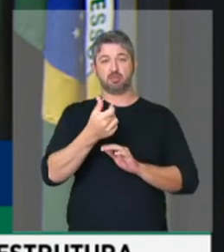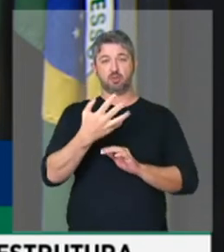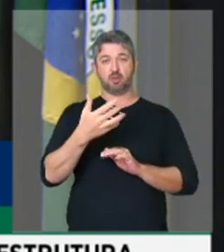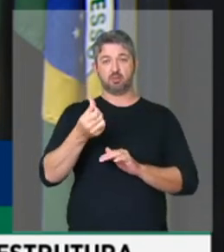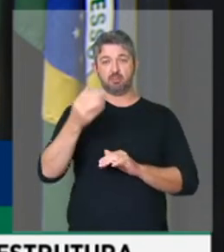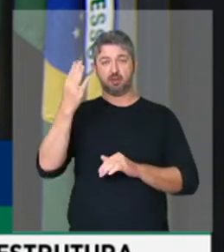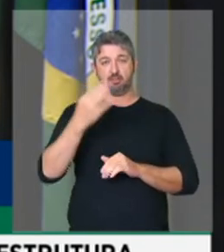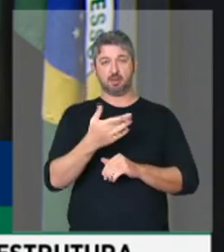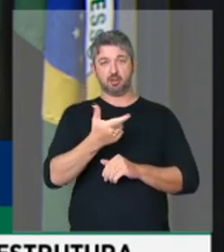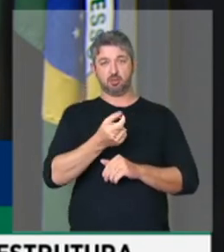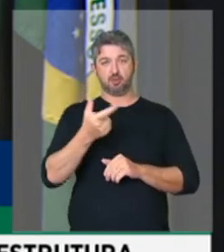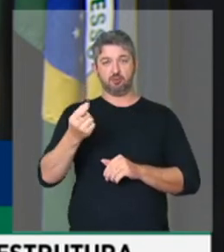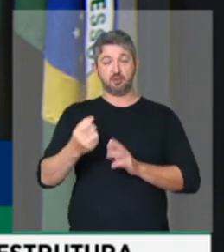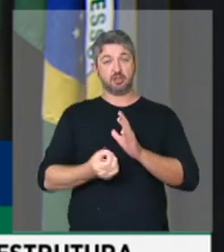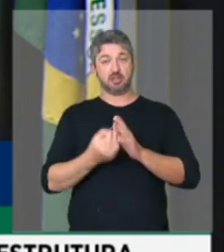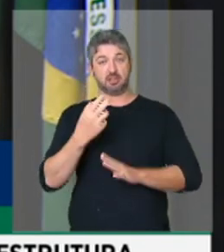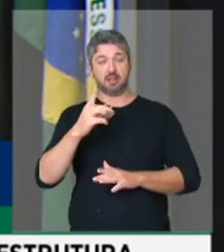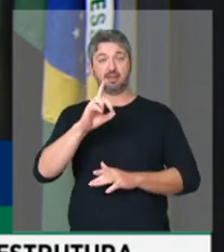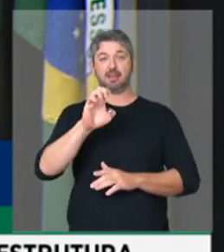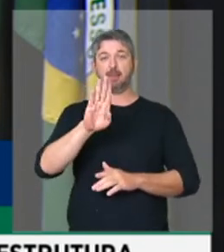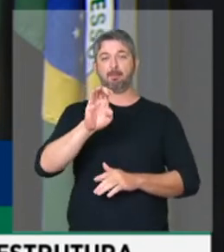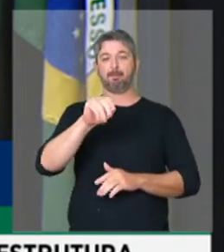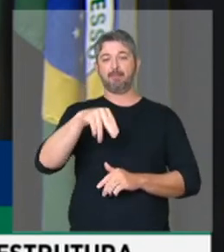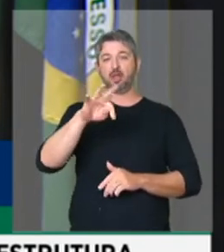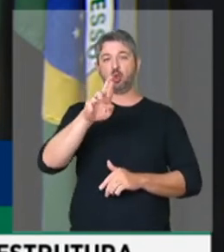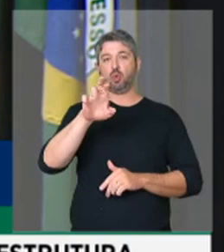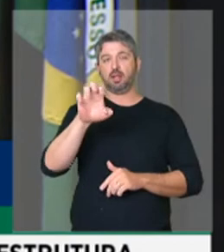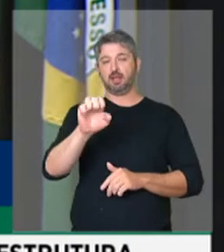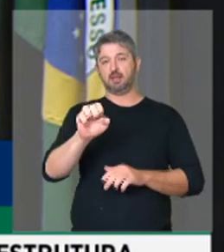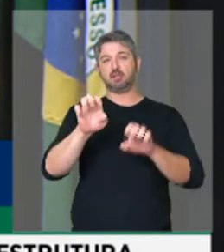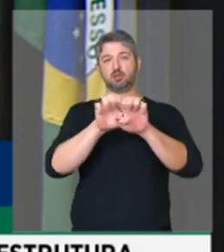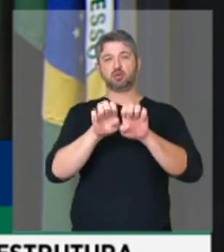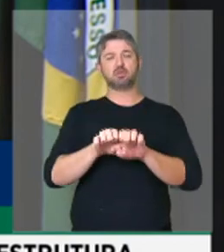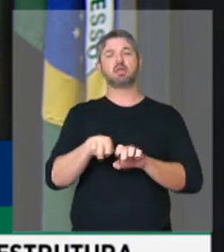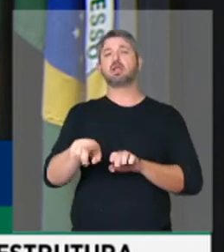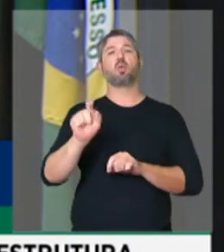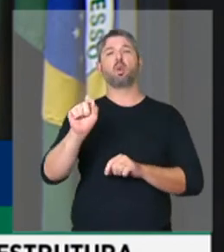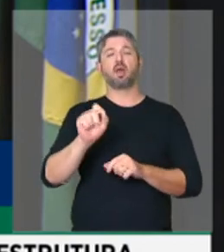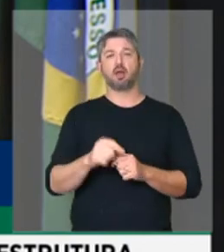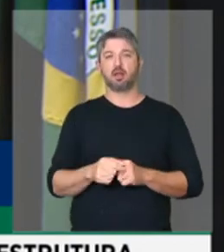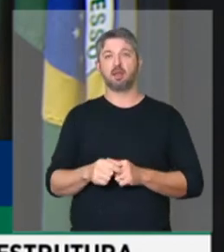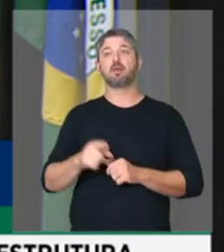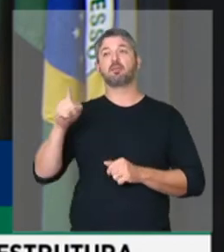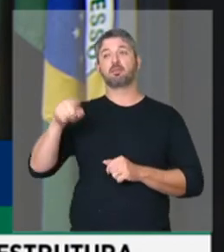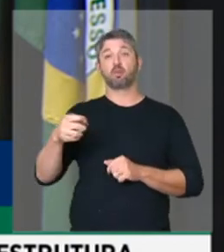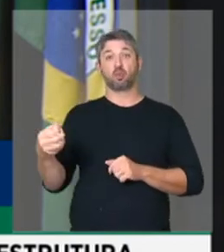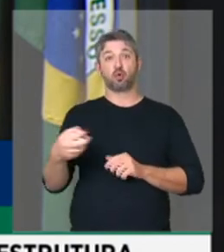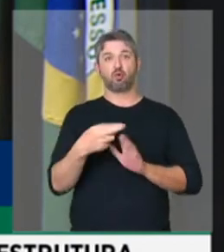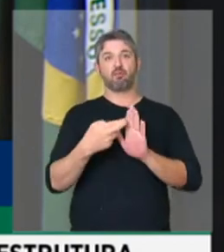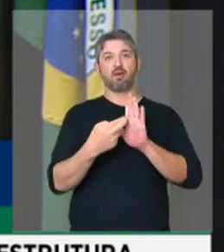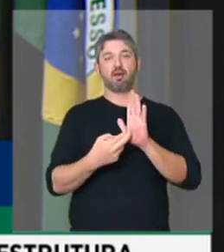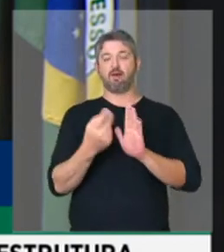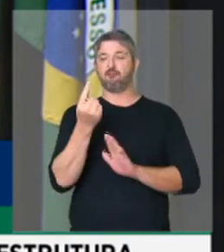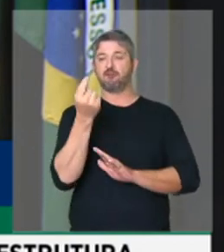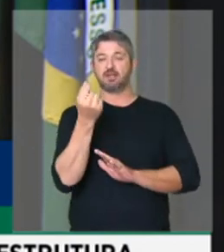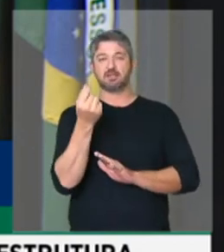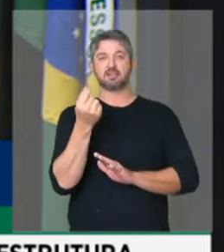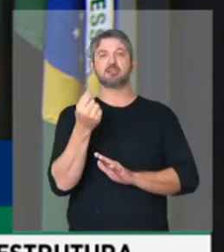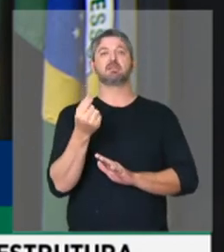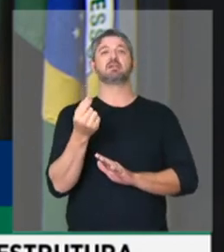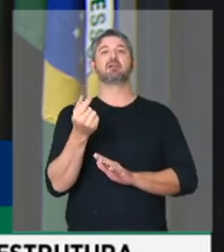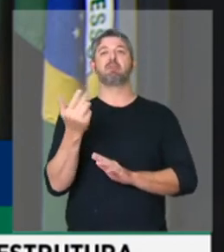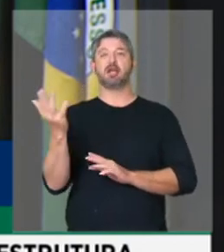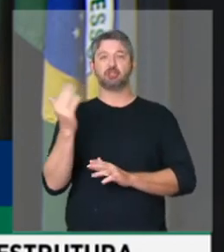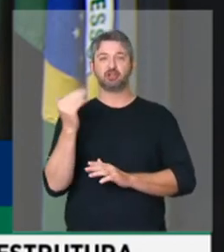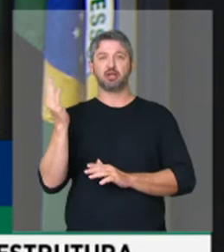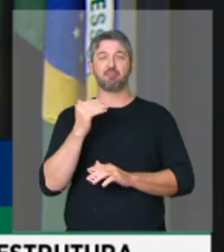2646-2020, que cria as debêntures de infraestrutura, que nada mais é do que um novo instrumento financeiro que visa atrair